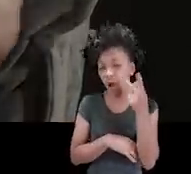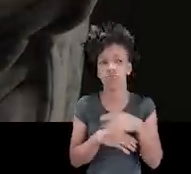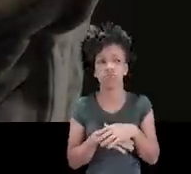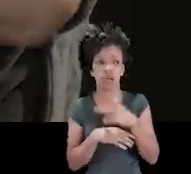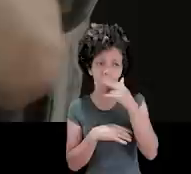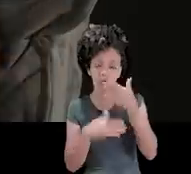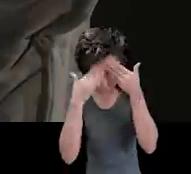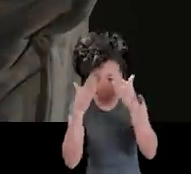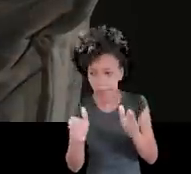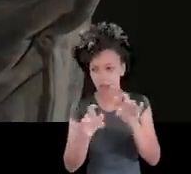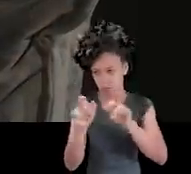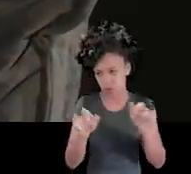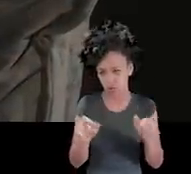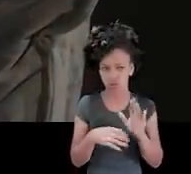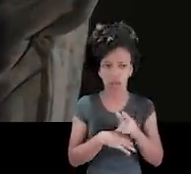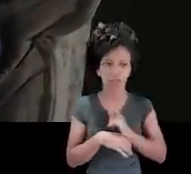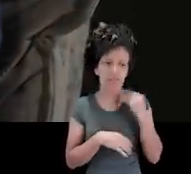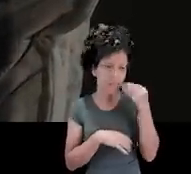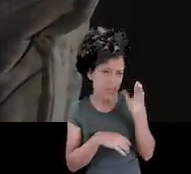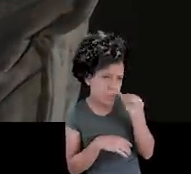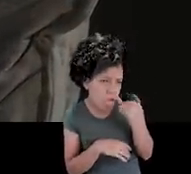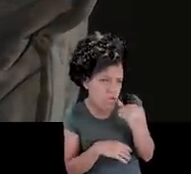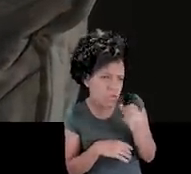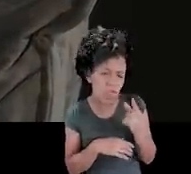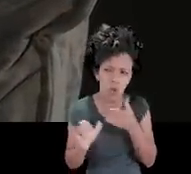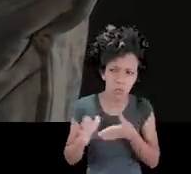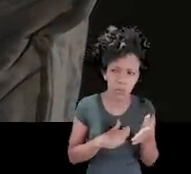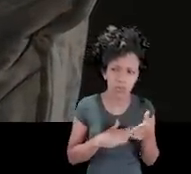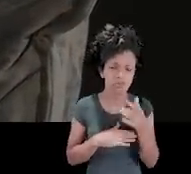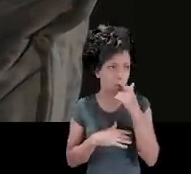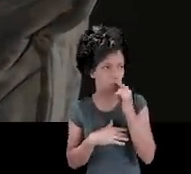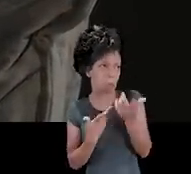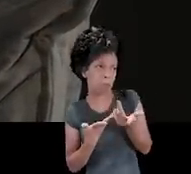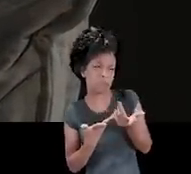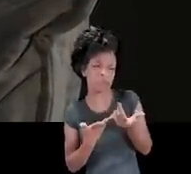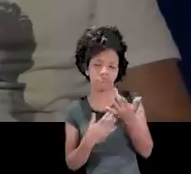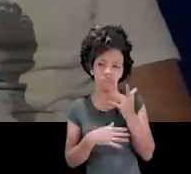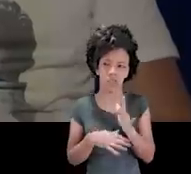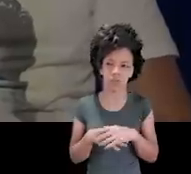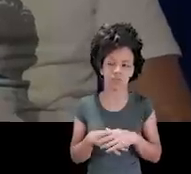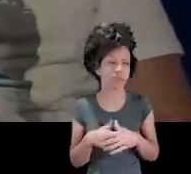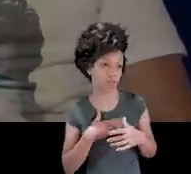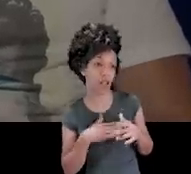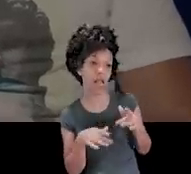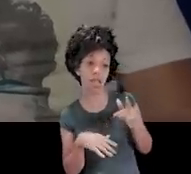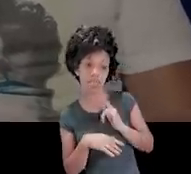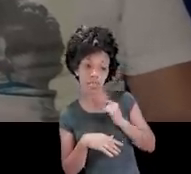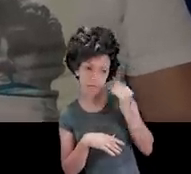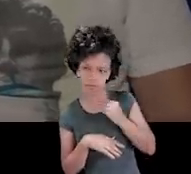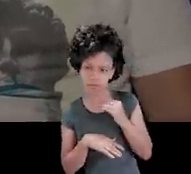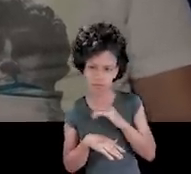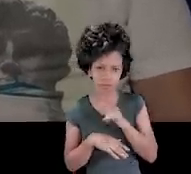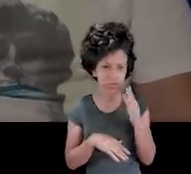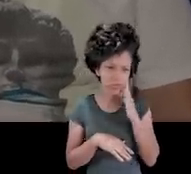das pessoas é mais aberta. Já teve alguma situação curiosa em alguns outros lugares, assim, que você fala, sei lá... Ah, comigo teve, mas falem vocês, depois